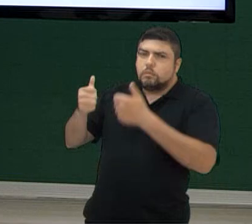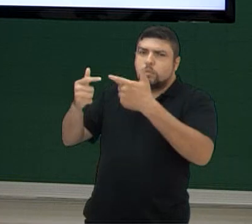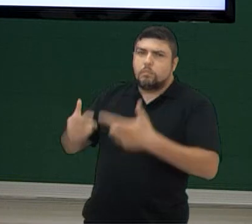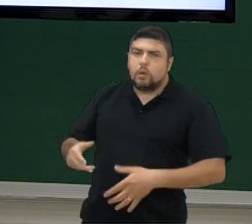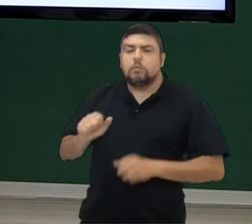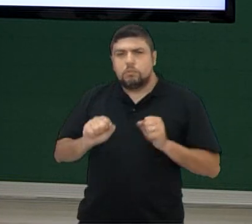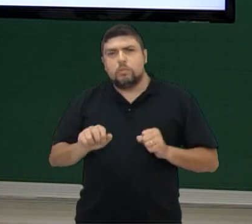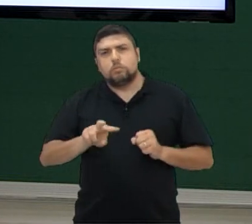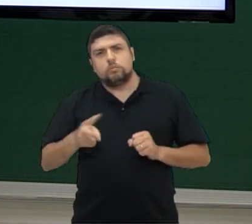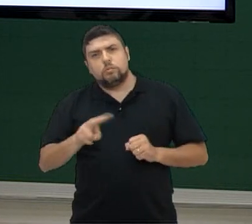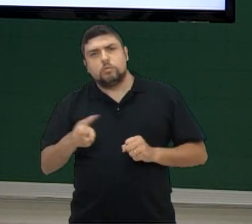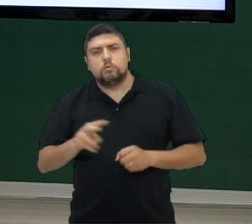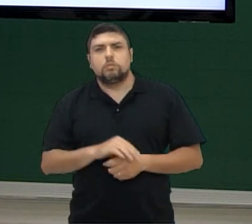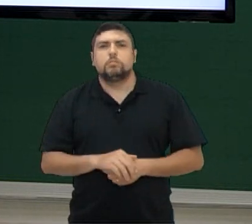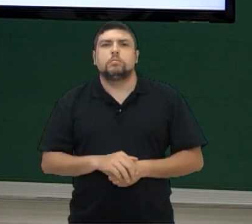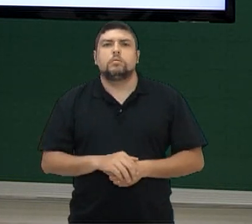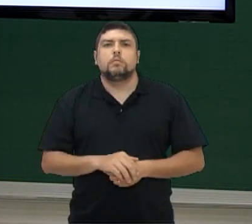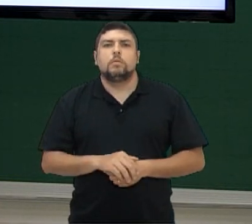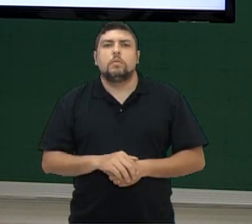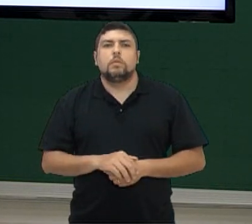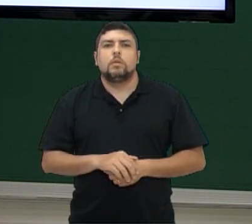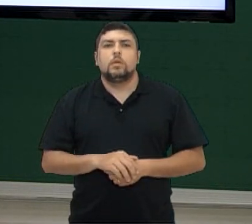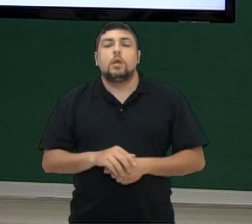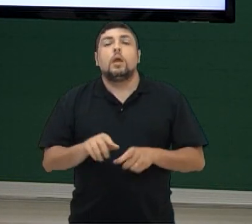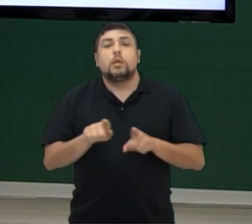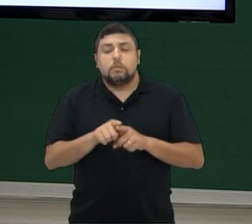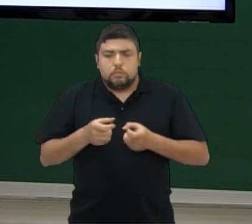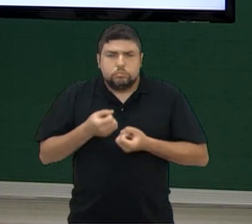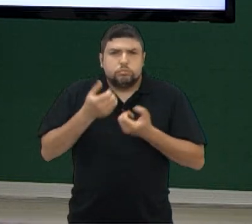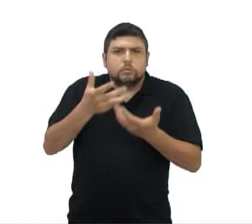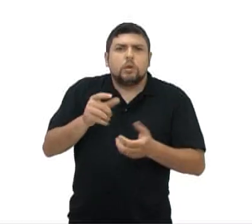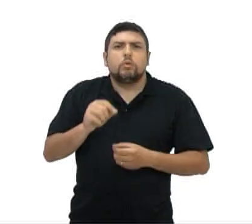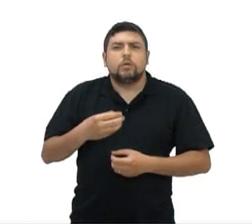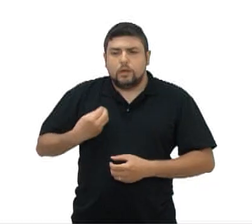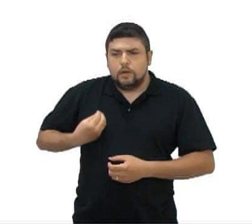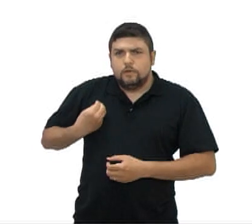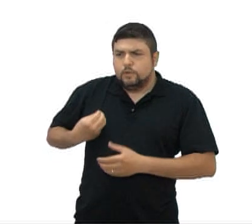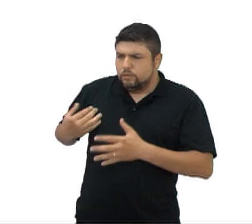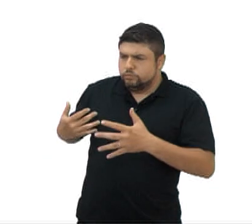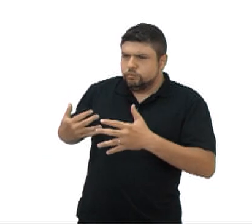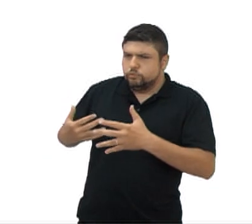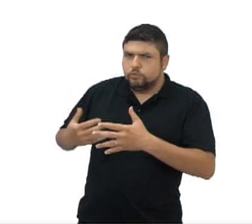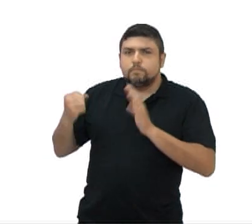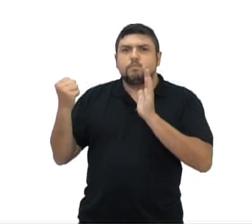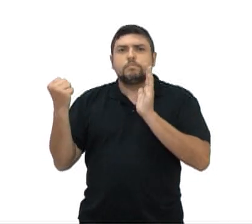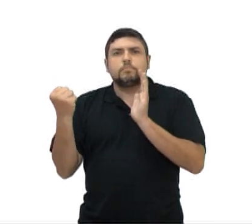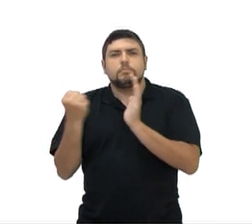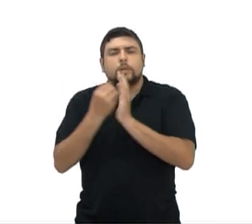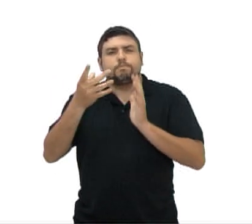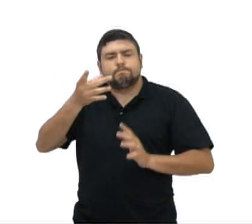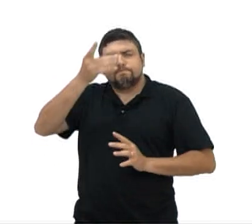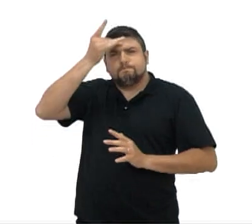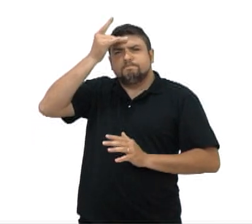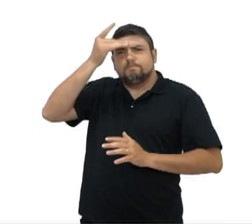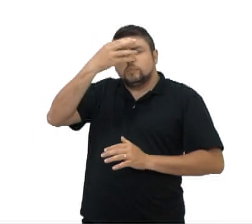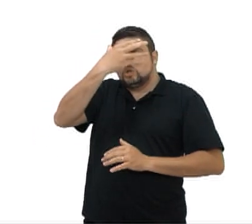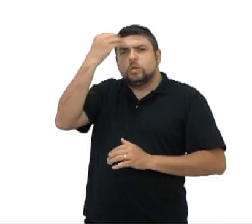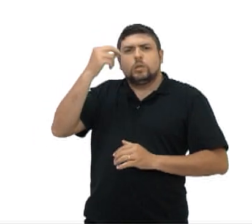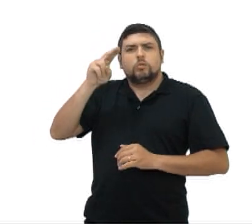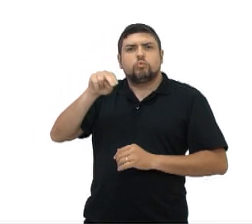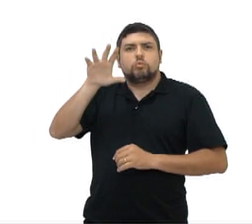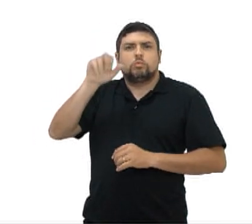apresenta fatos marcantes da vida da pessoa, e alguns exemplos de relato pessoal a gente pode ter